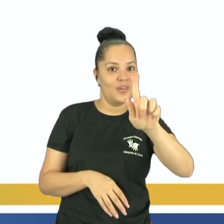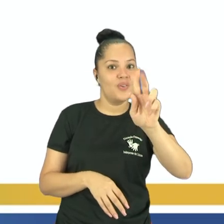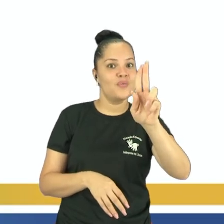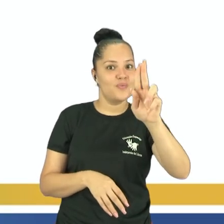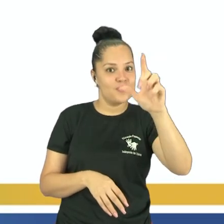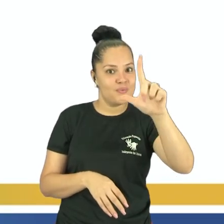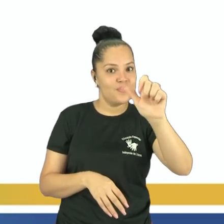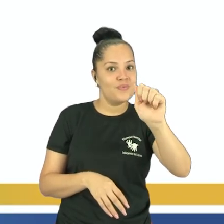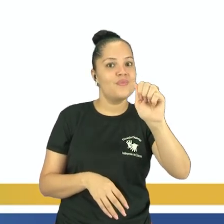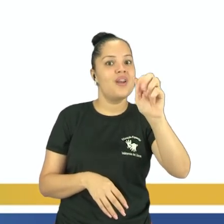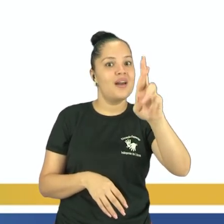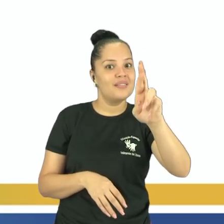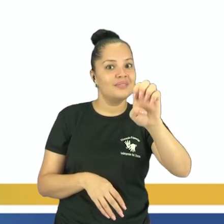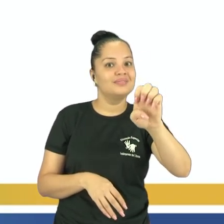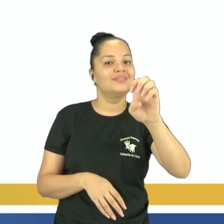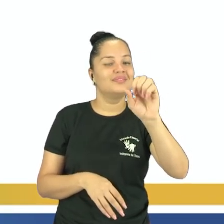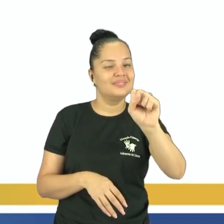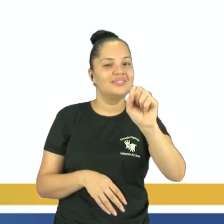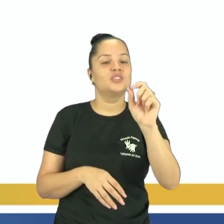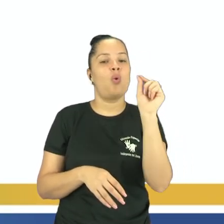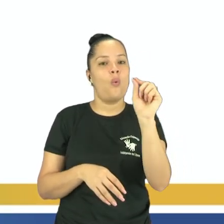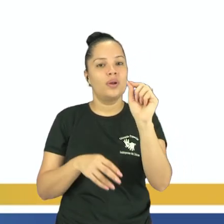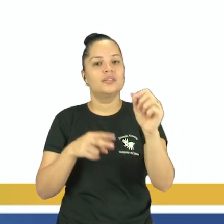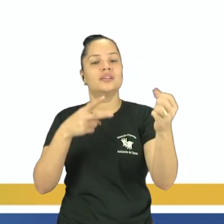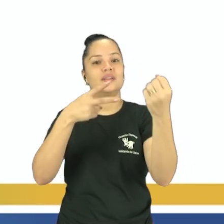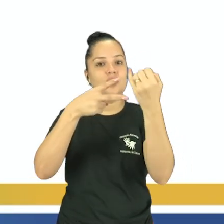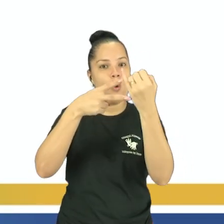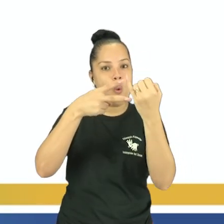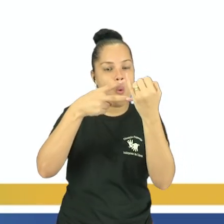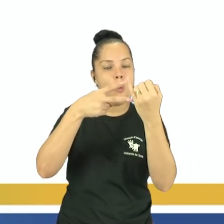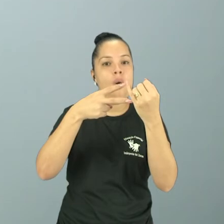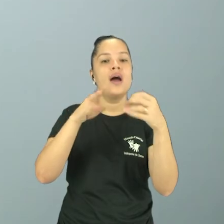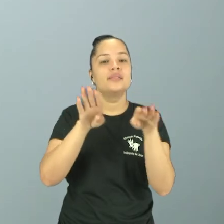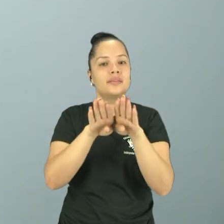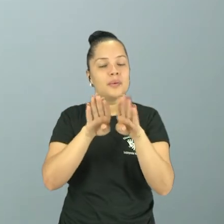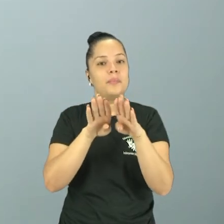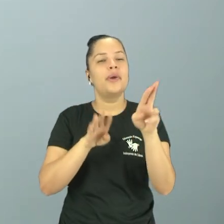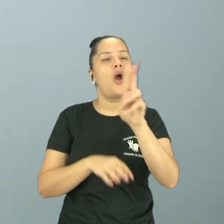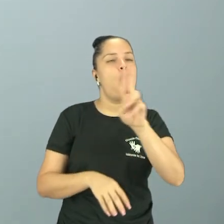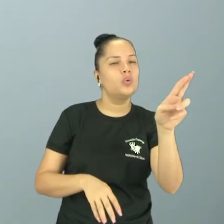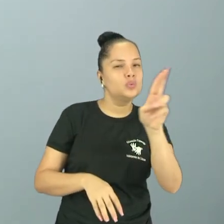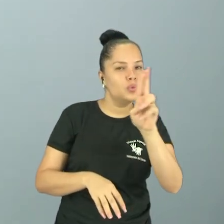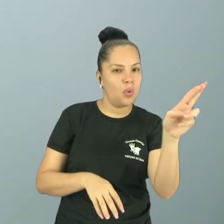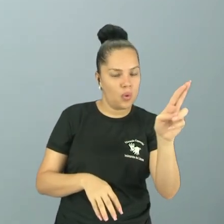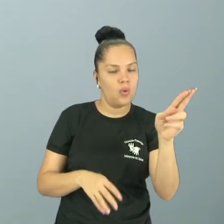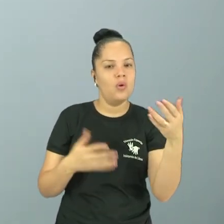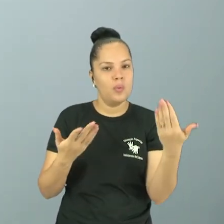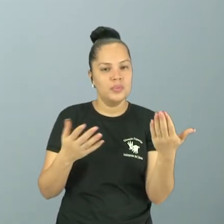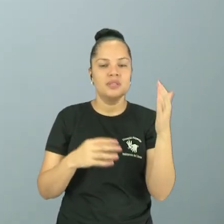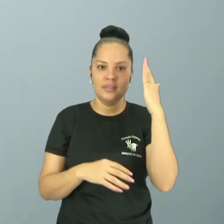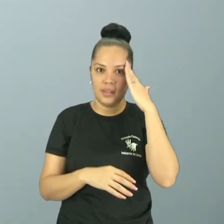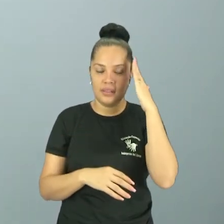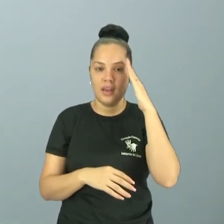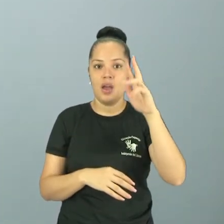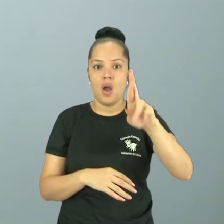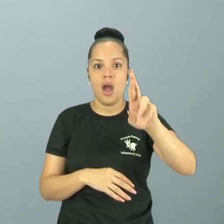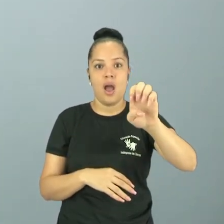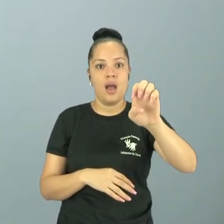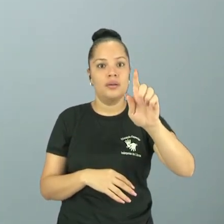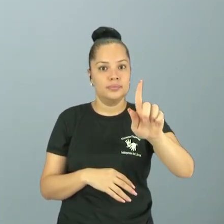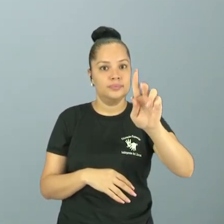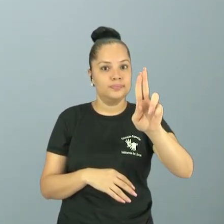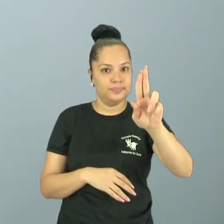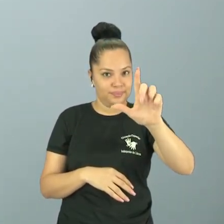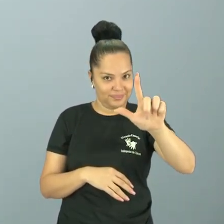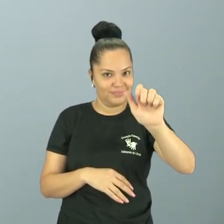os elementos de um polígono e sobre a sua nomenclatura. Vamos lembrar o que é um polígono regular? Lembram aí o que é um